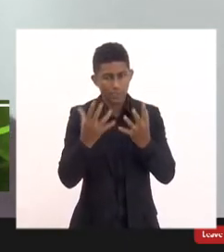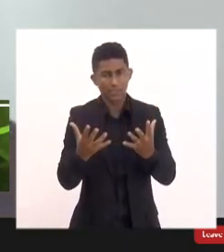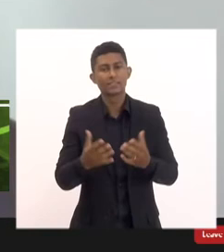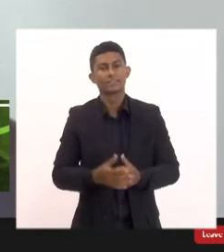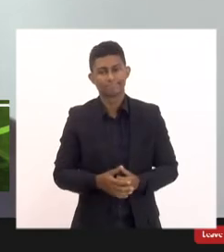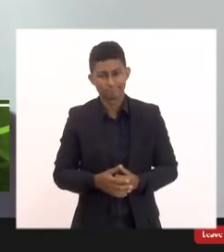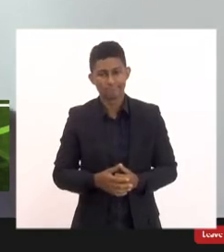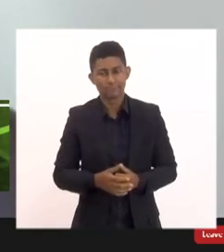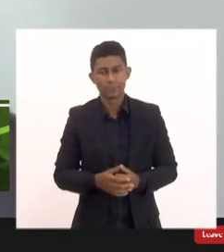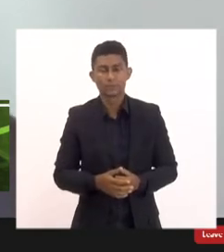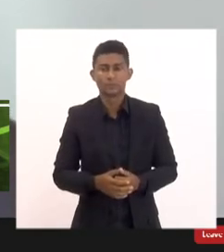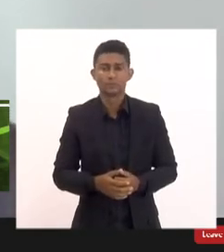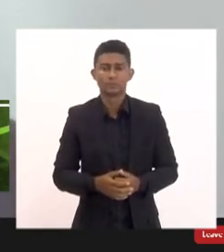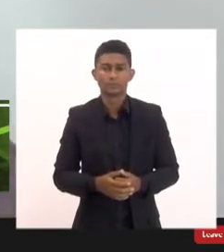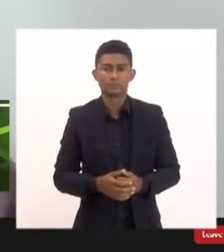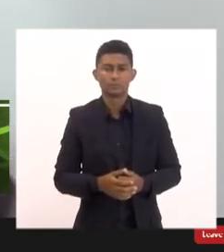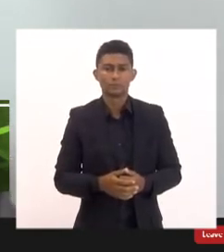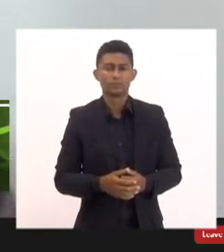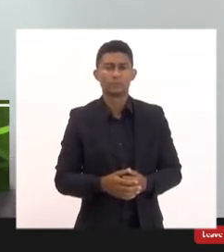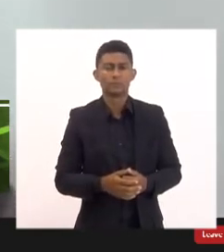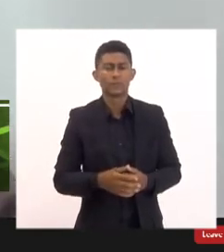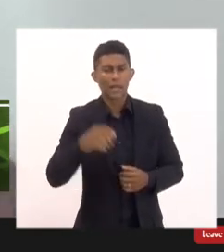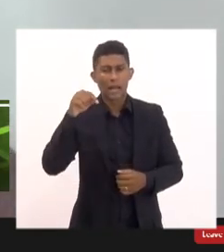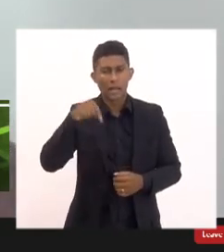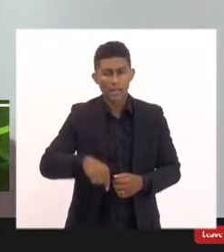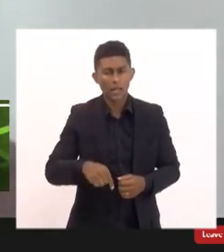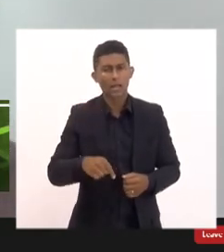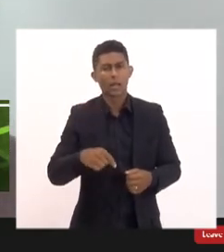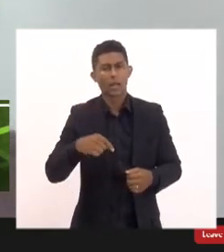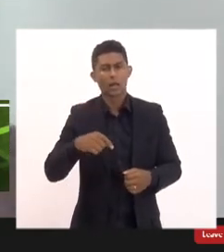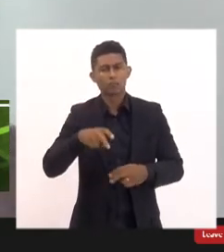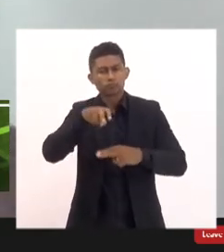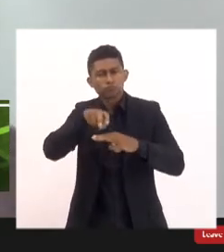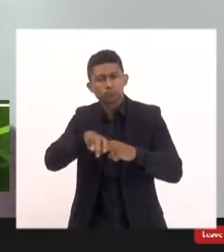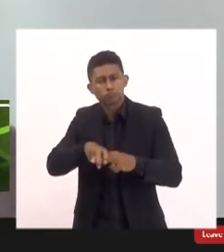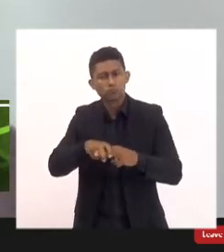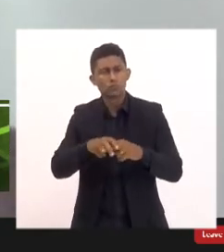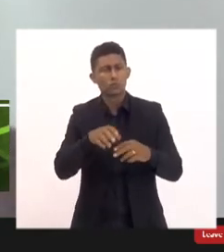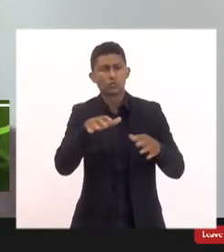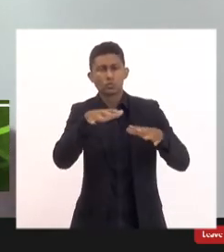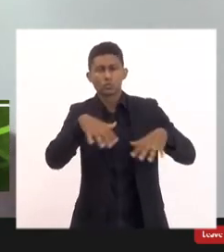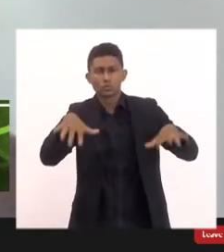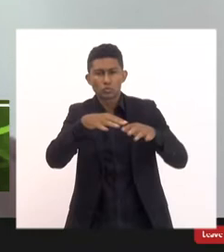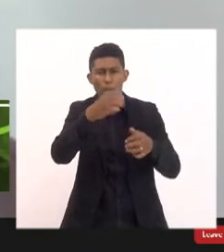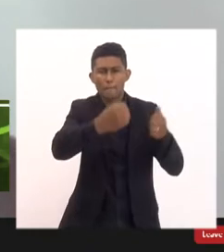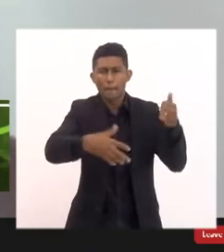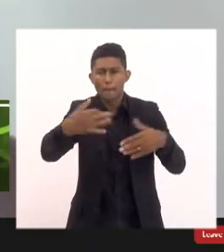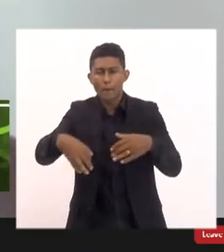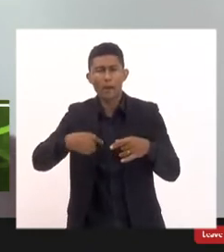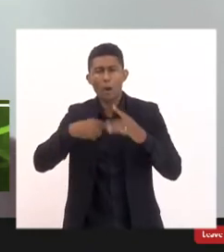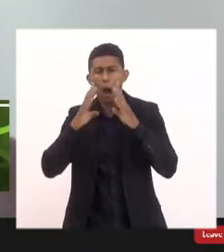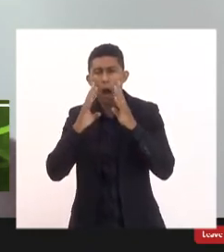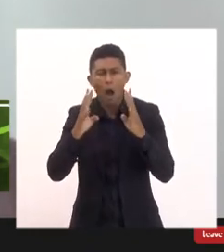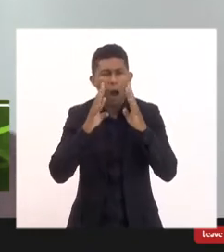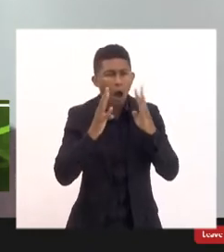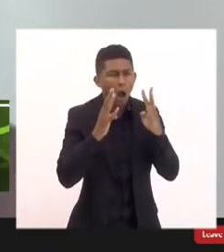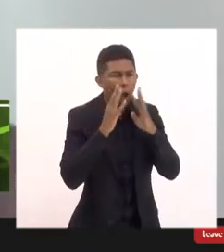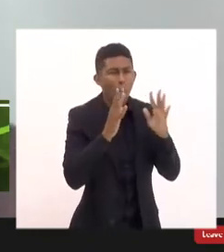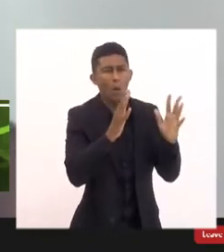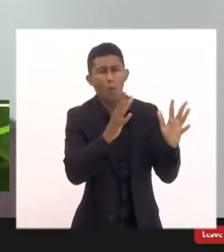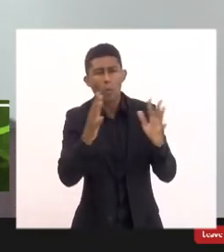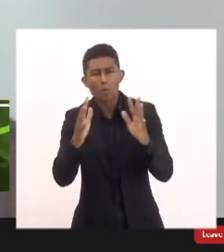todos que aqui se encontram. Eu ouvi com bastante atenção, Flávio, a todas as exposições, e tem uma coisa que não